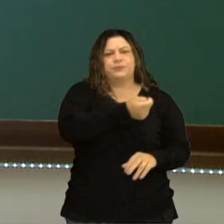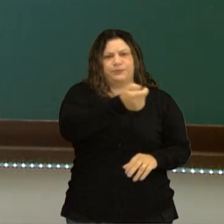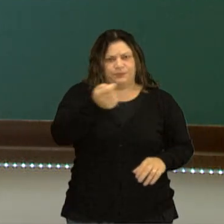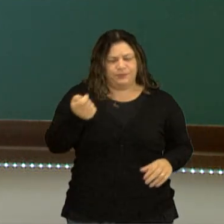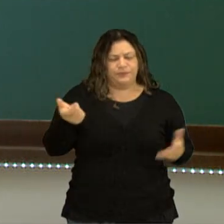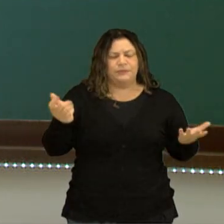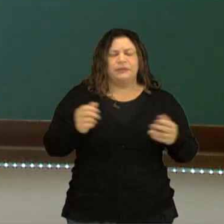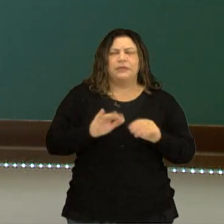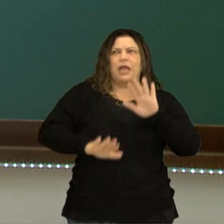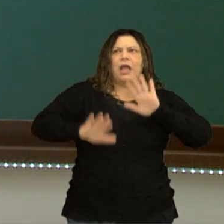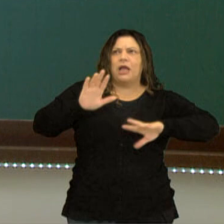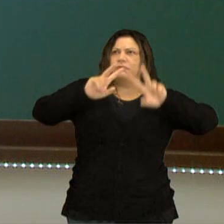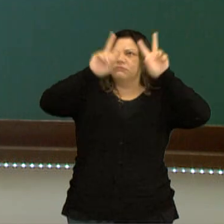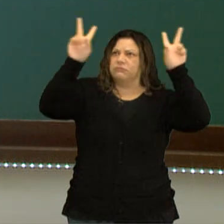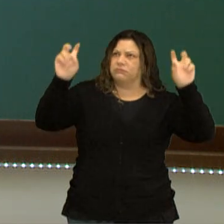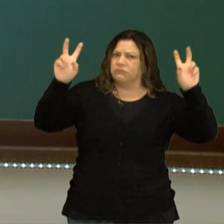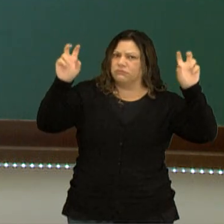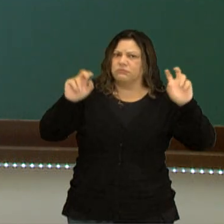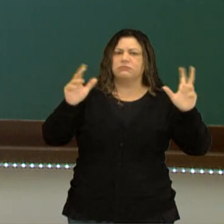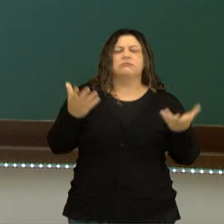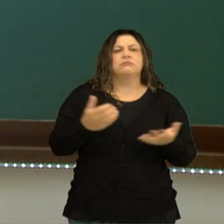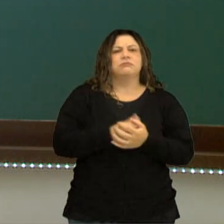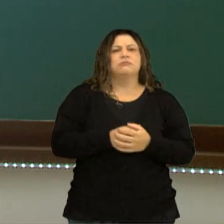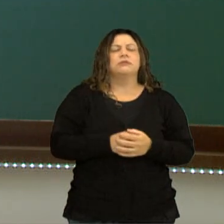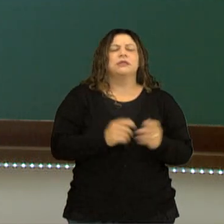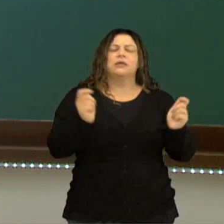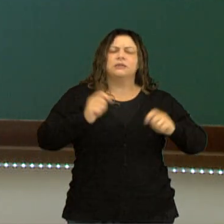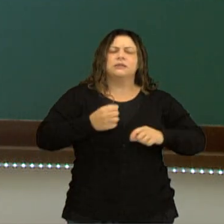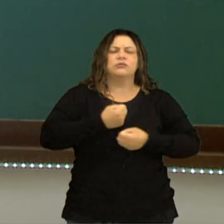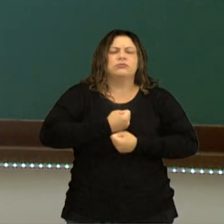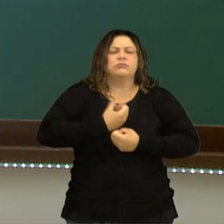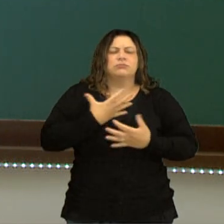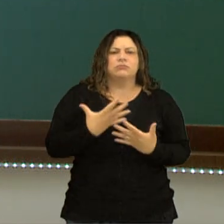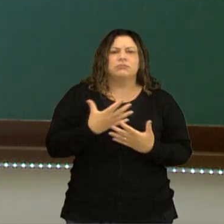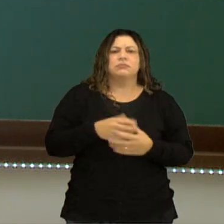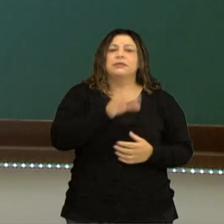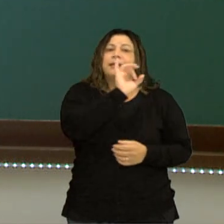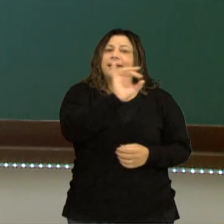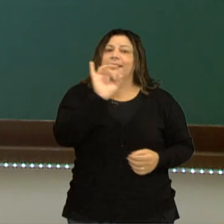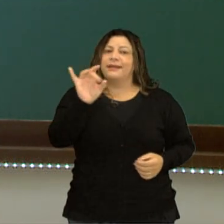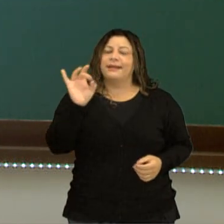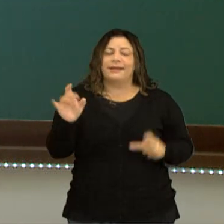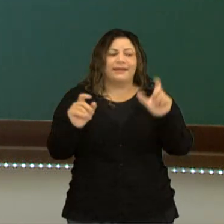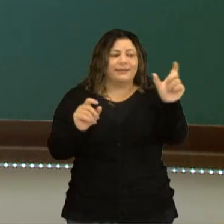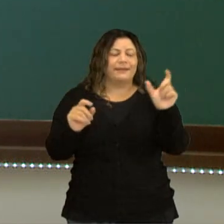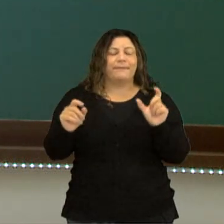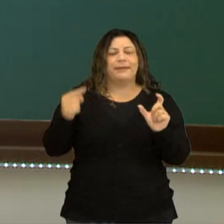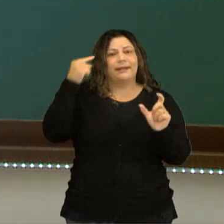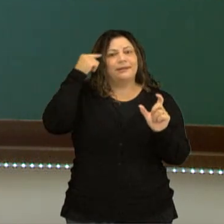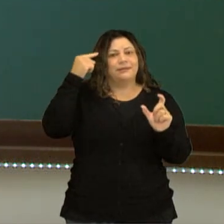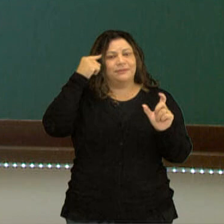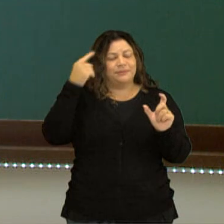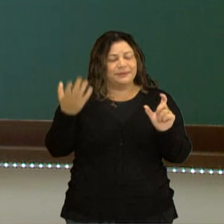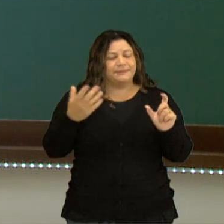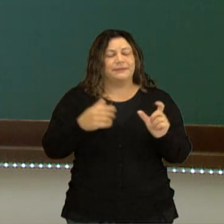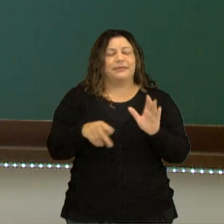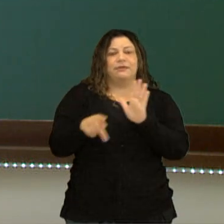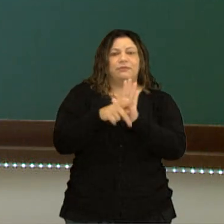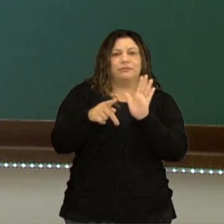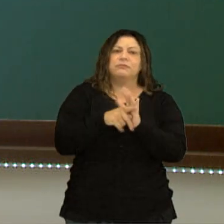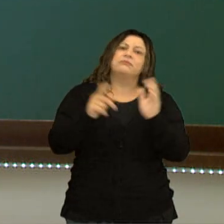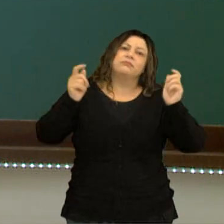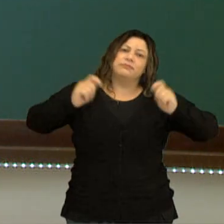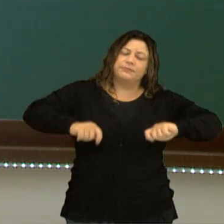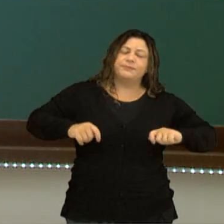Talvez o tema, o assunto seja inspiração, mas cada palavra é pensada, cada palavra tem uma função em um